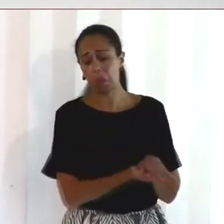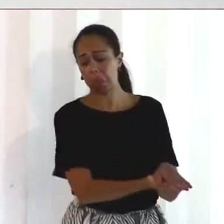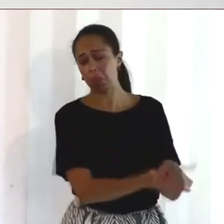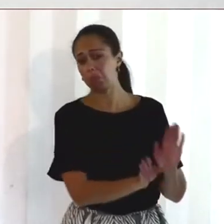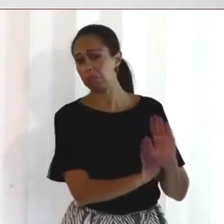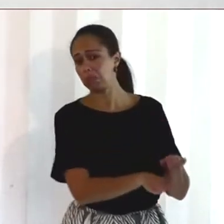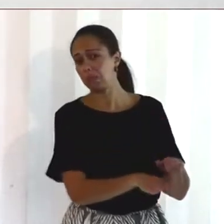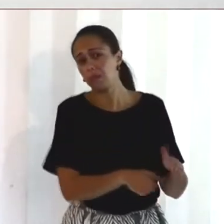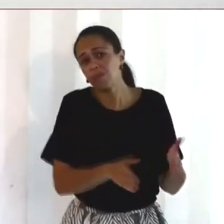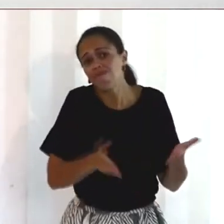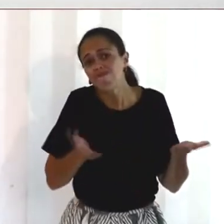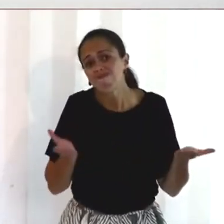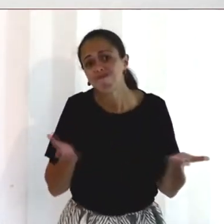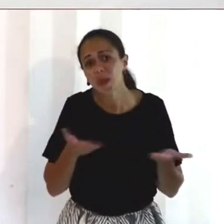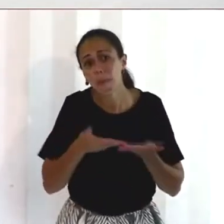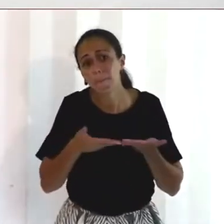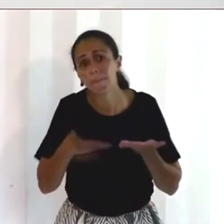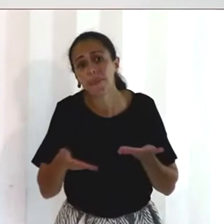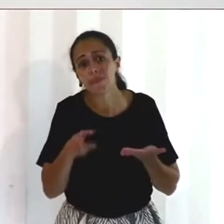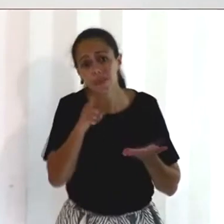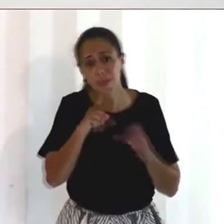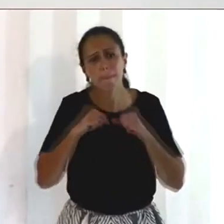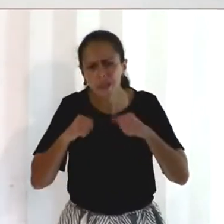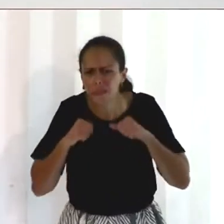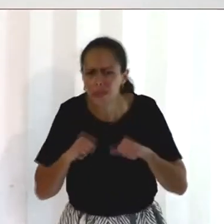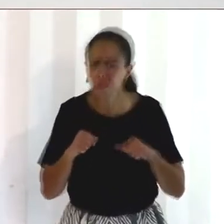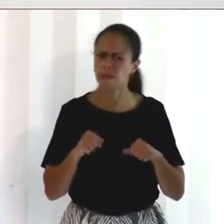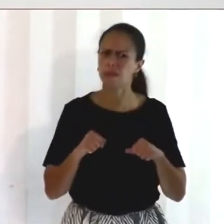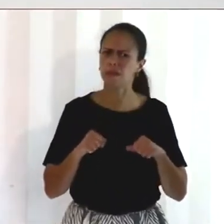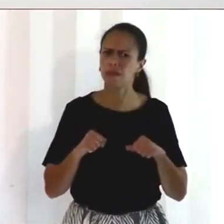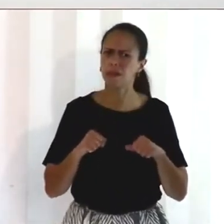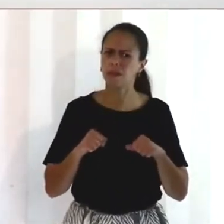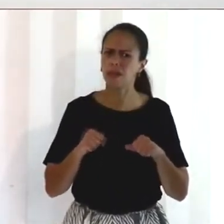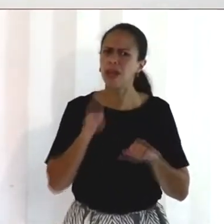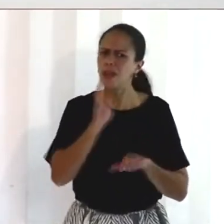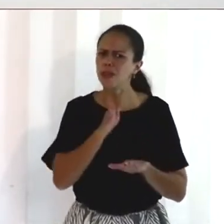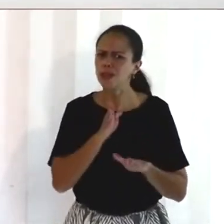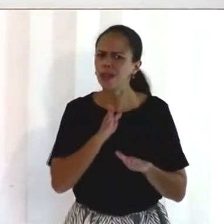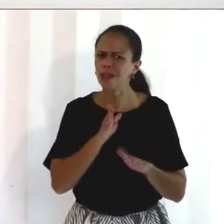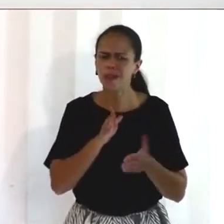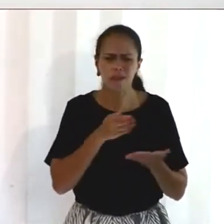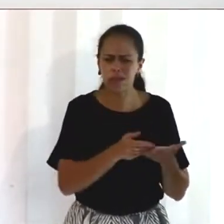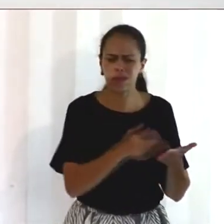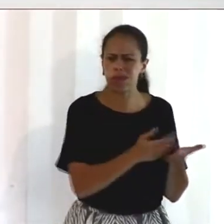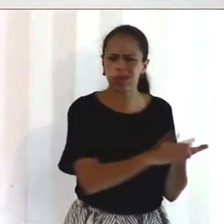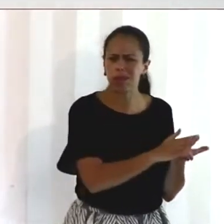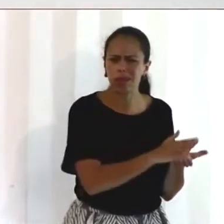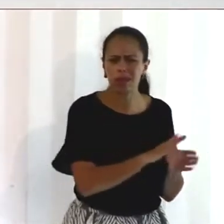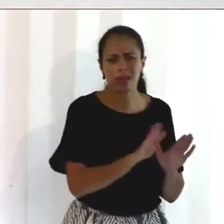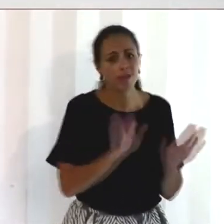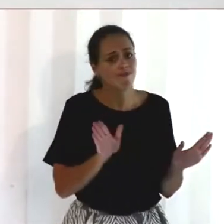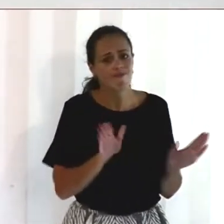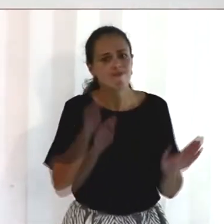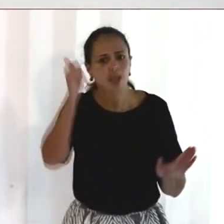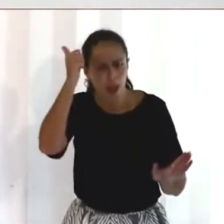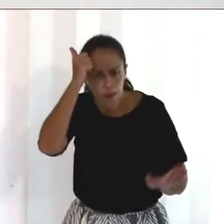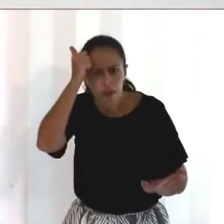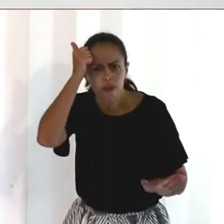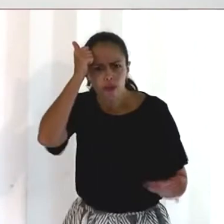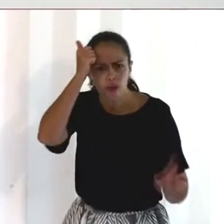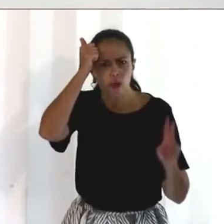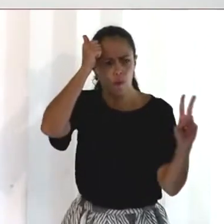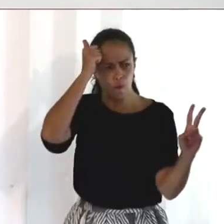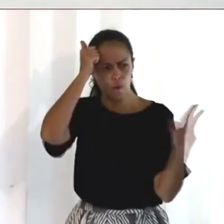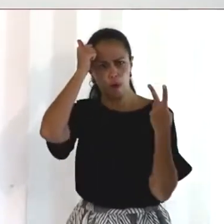boa palavra de Deus que você precisa. Se você já abandonou, não tem outra coisa a fazer, arrepender-se é o caminho. E tem que